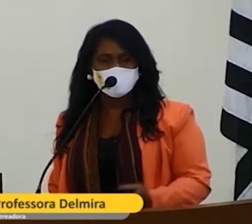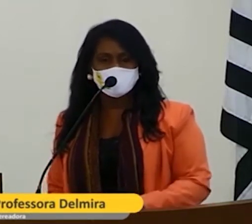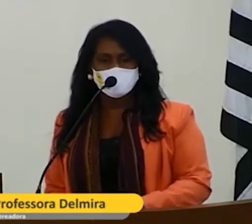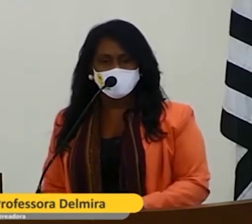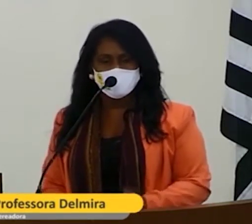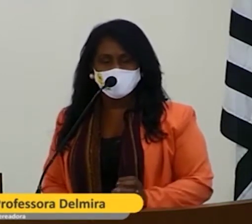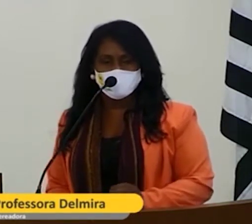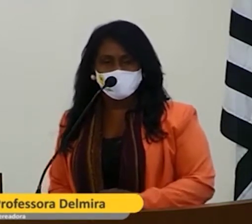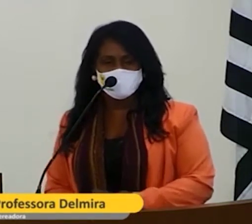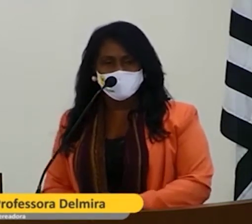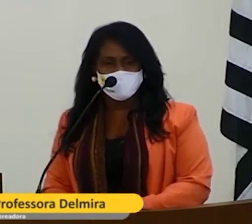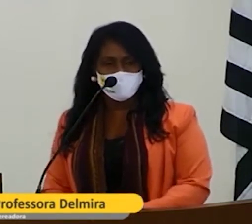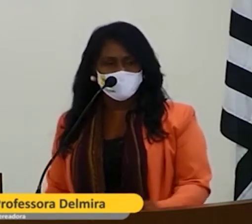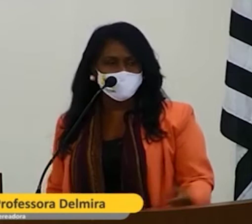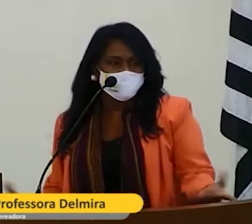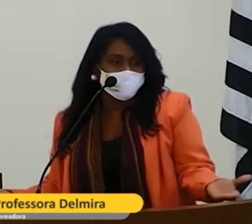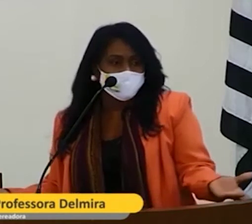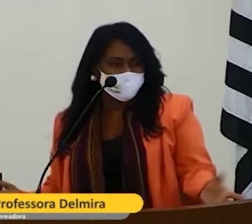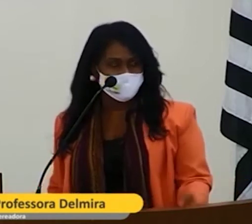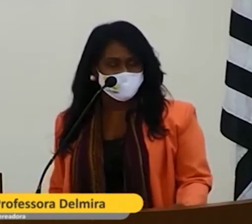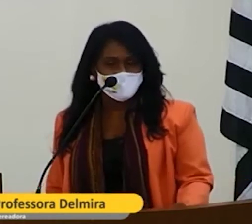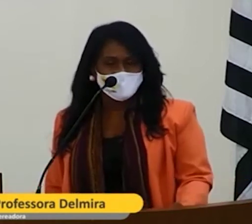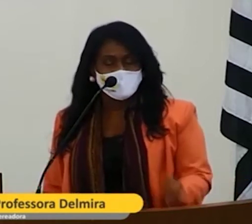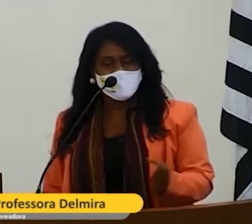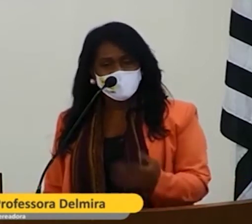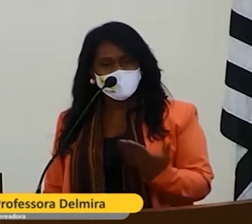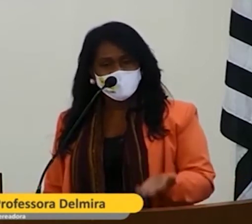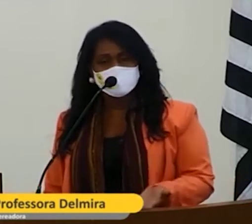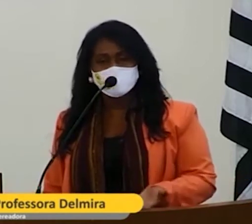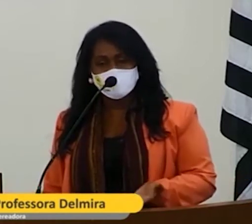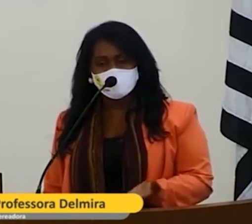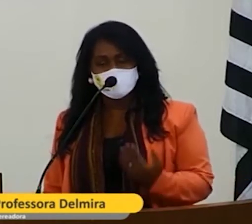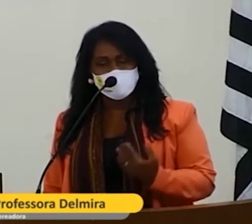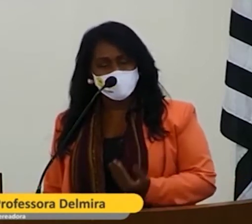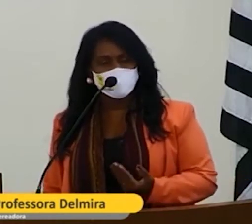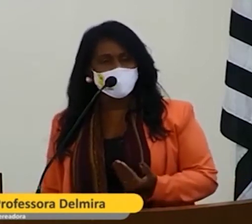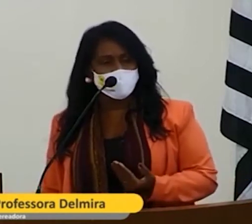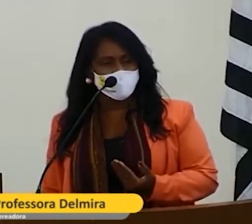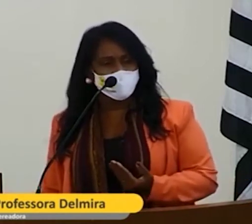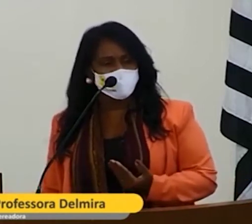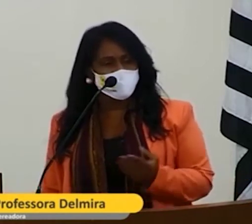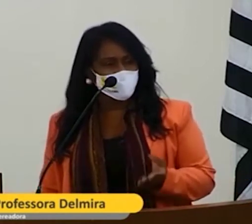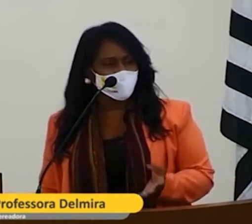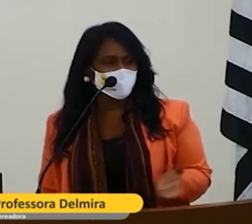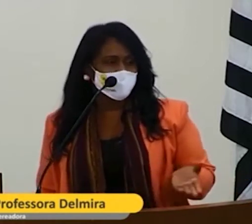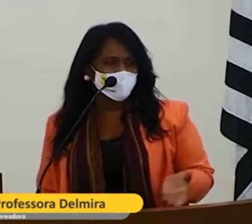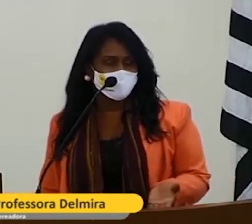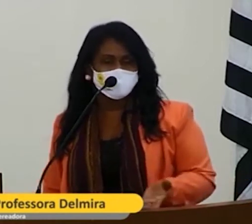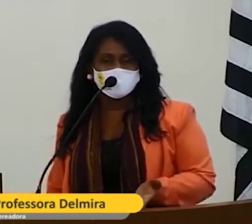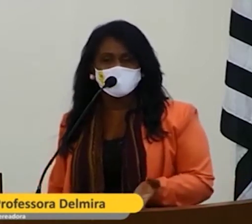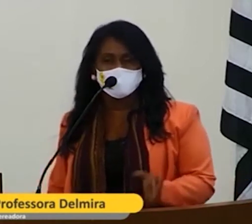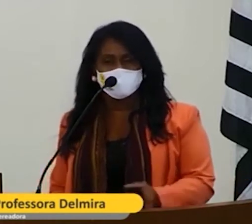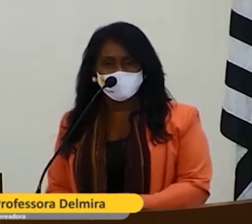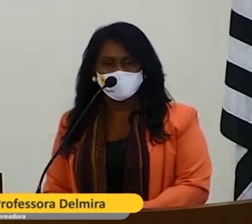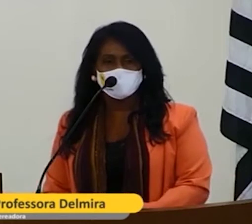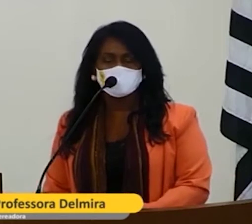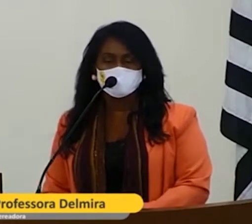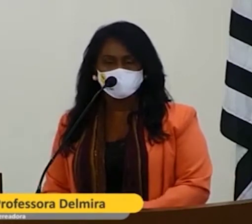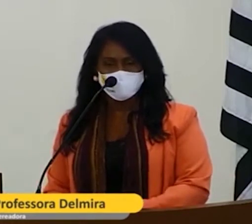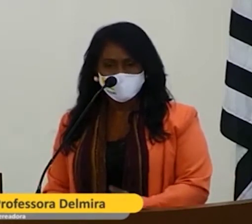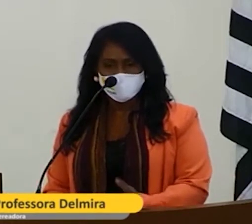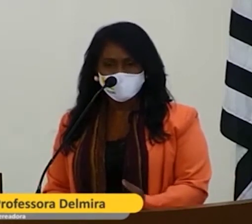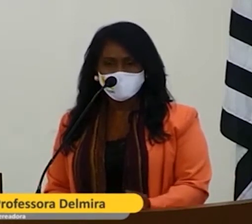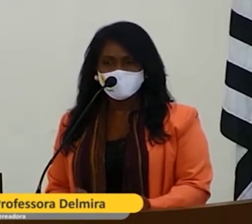alguns vereadores já disseram, mas um tempo tão curto. E, infelizmente, não foi do meu agrado também, porque o projeto não teve